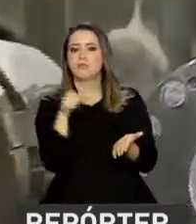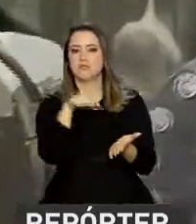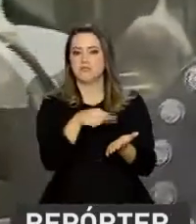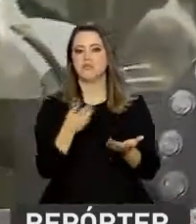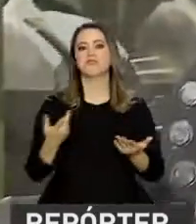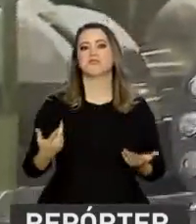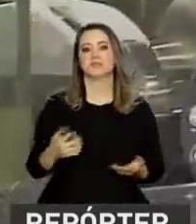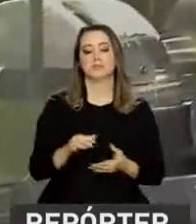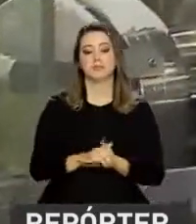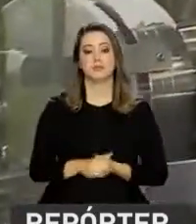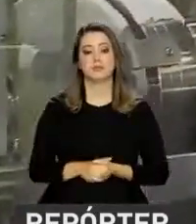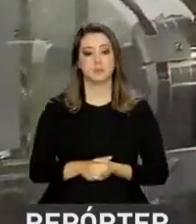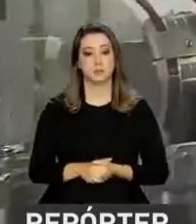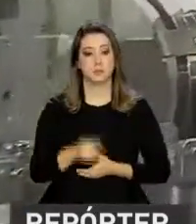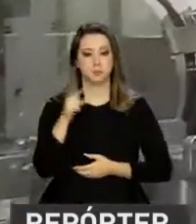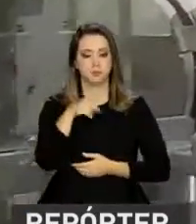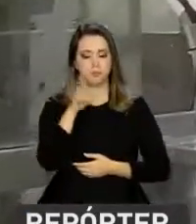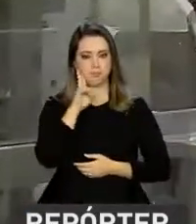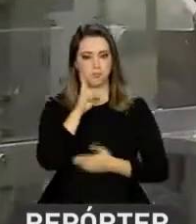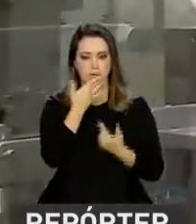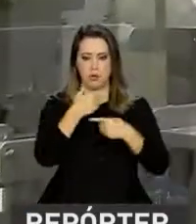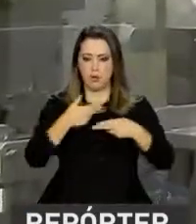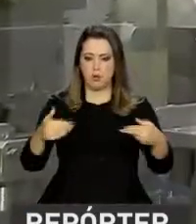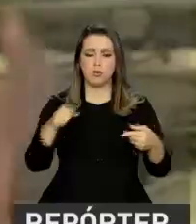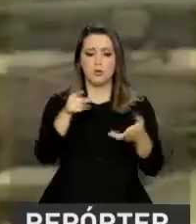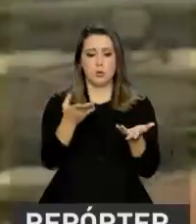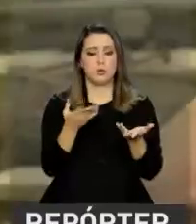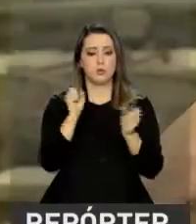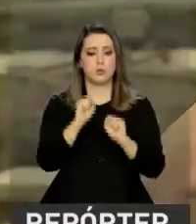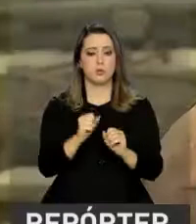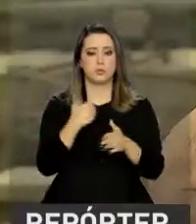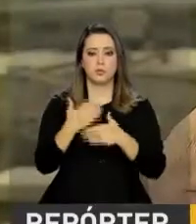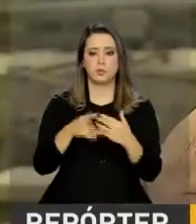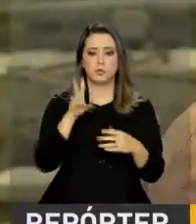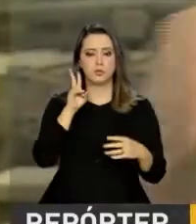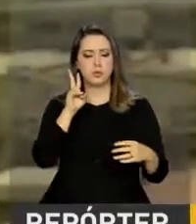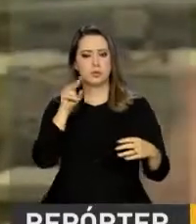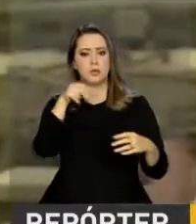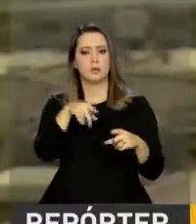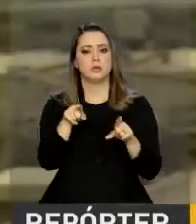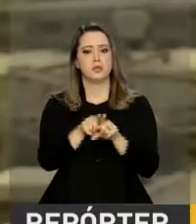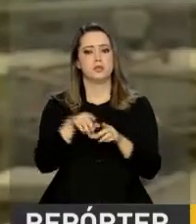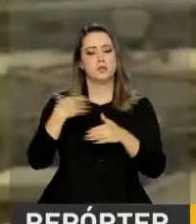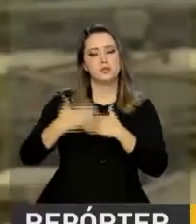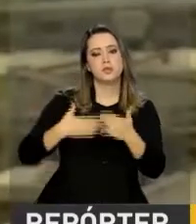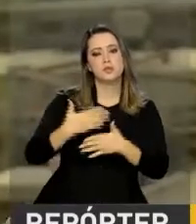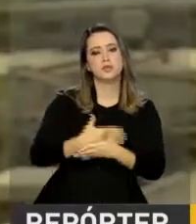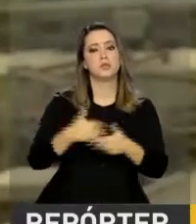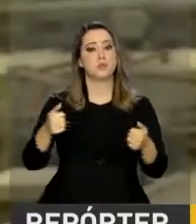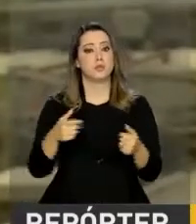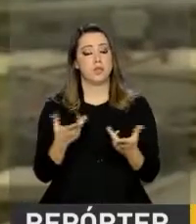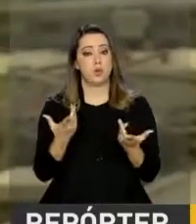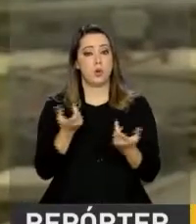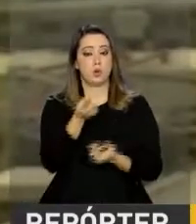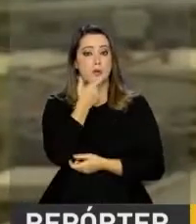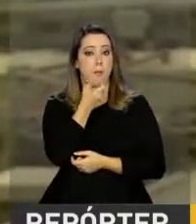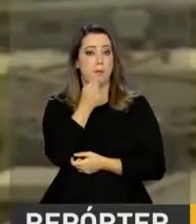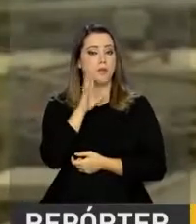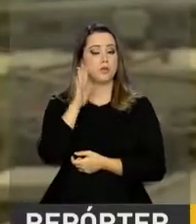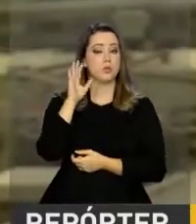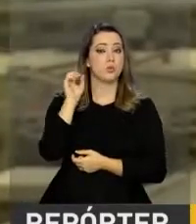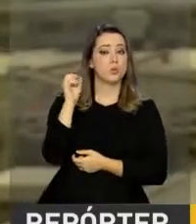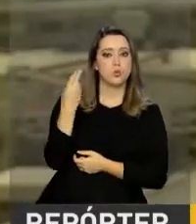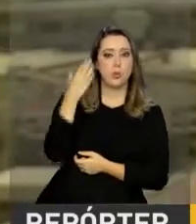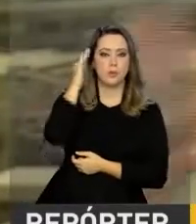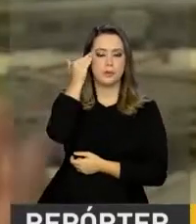equipamento como esse consegue enxergar nessa escala e ajudará a a desenvolver melhores remédios ou entender como que a doença